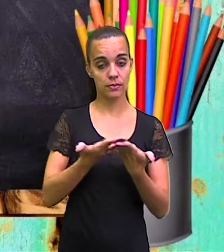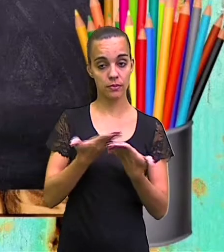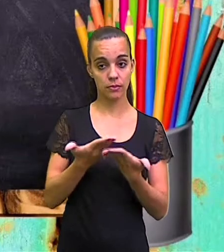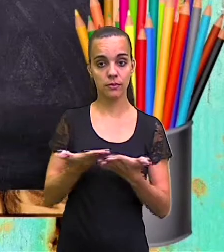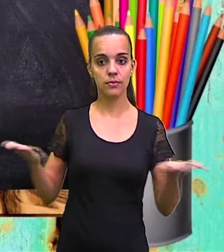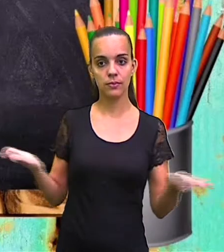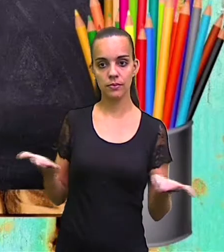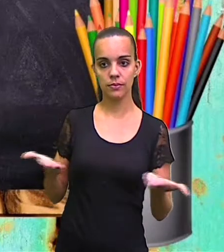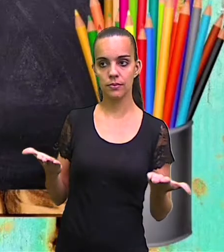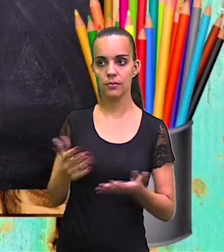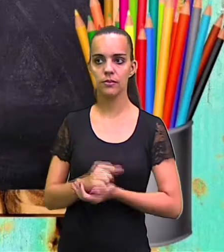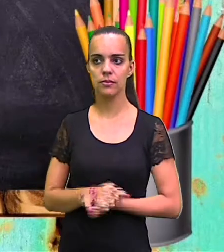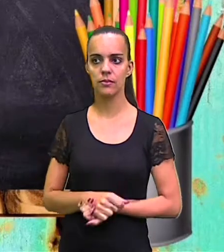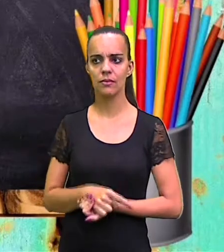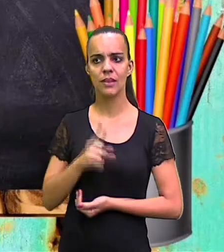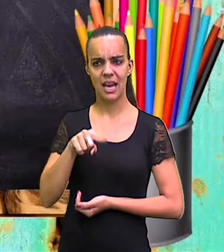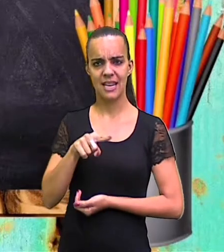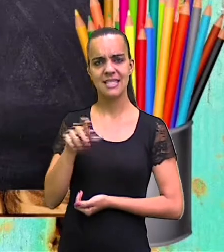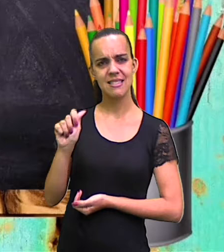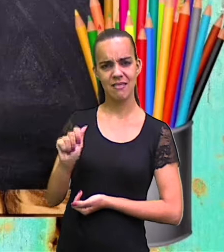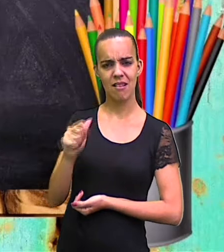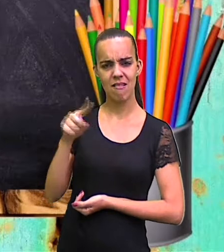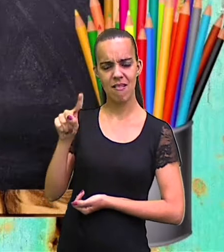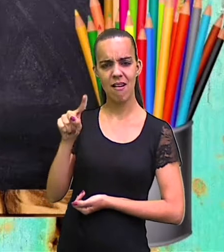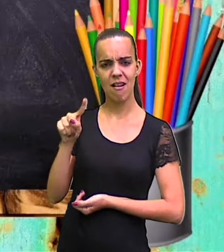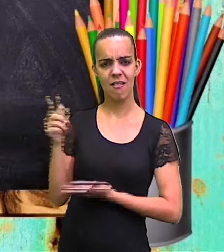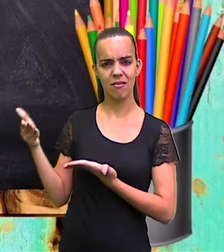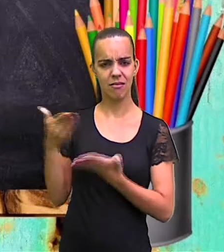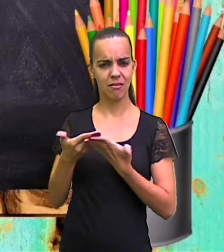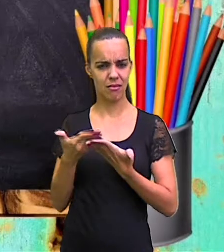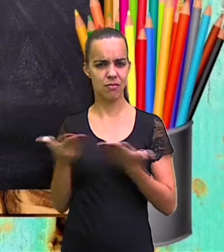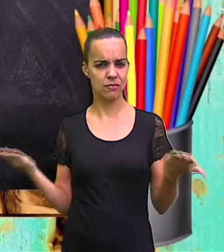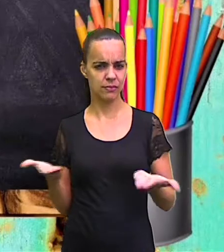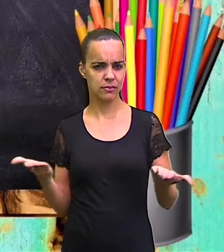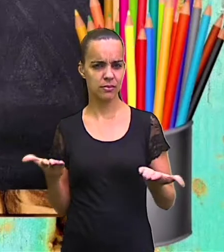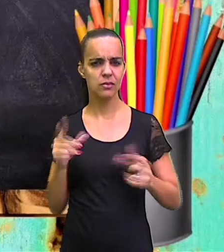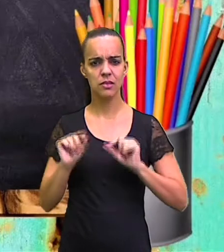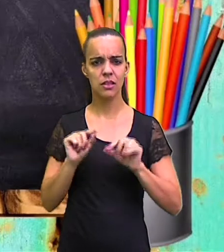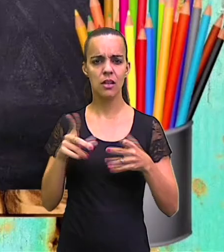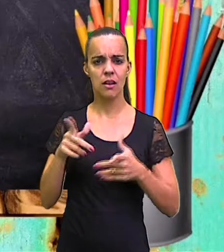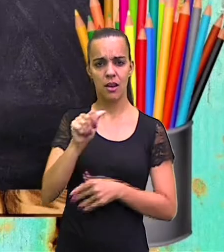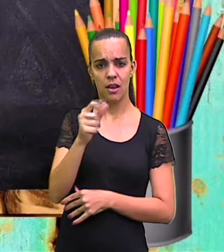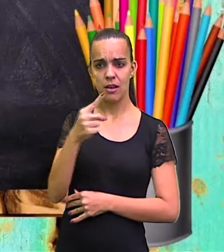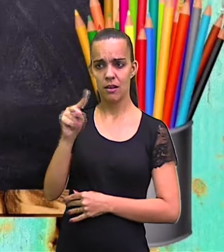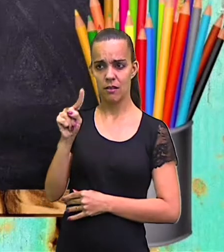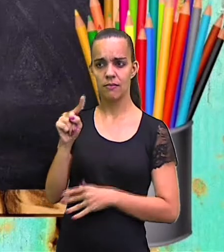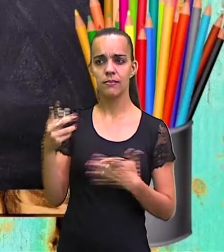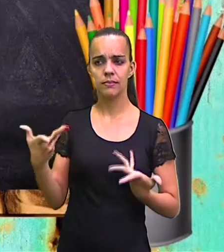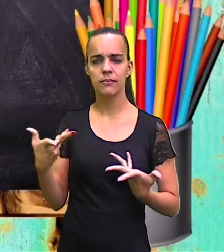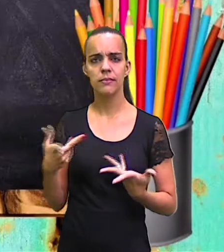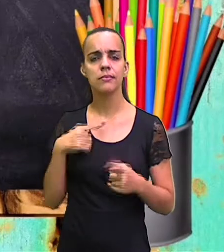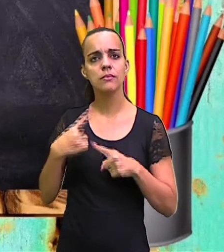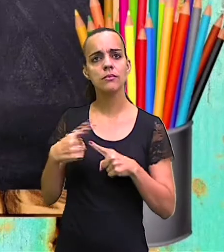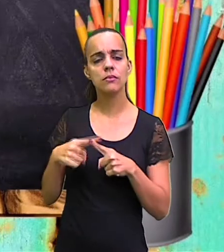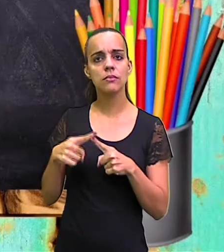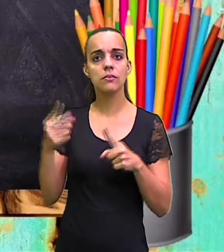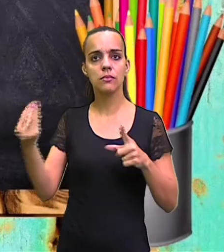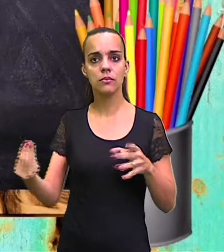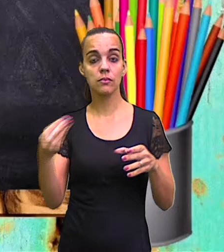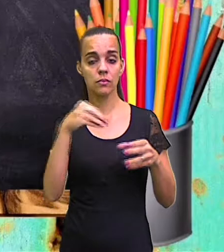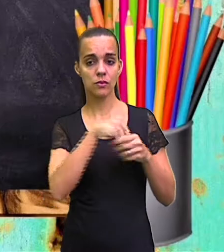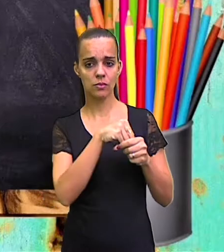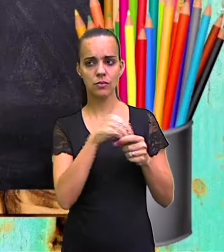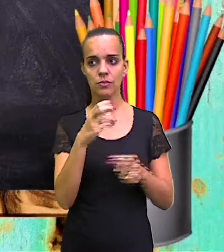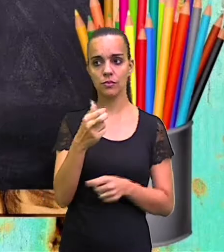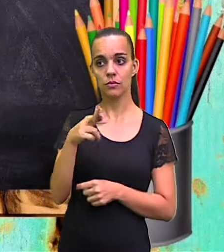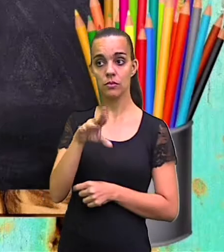de hoje? Esse A, aula de hoje, é craseado. E por que nós colocamos a crase nesse